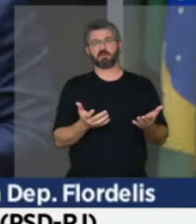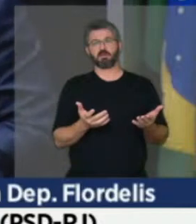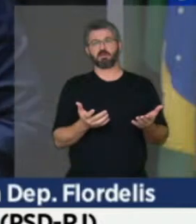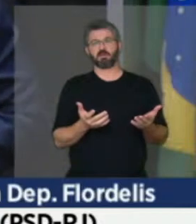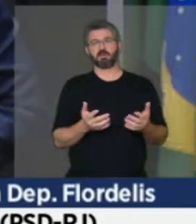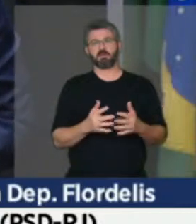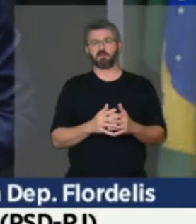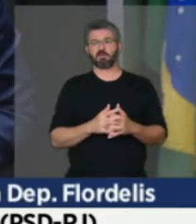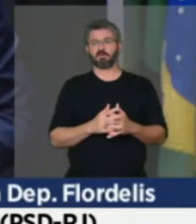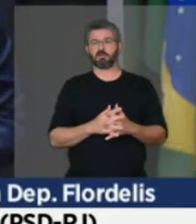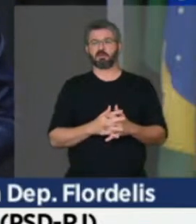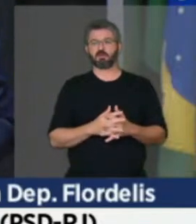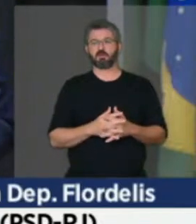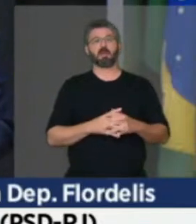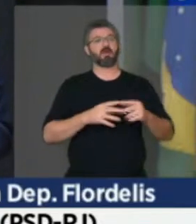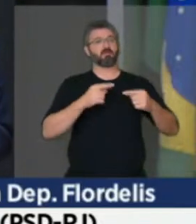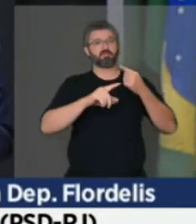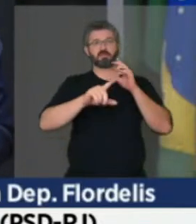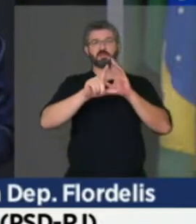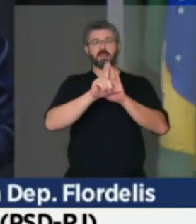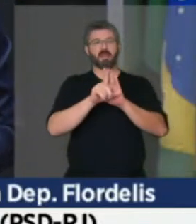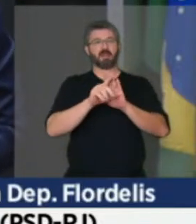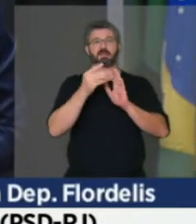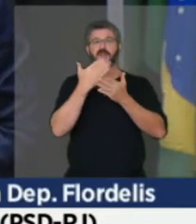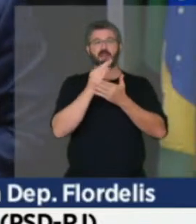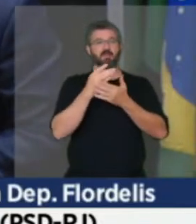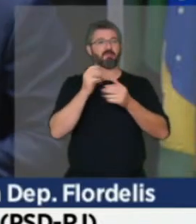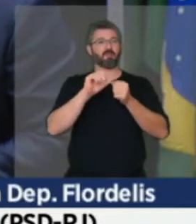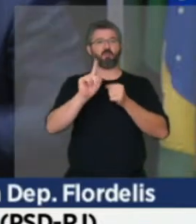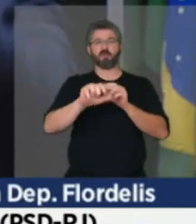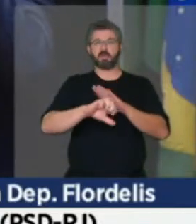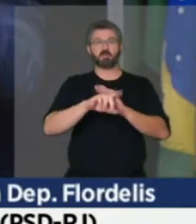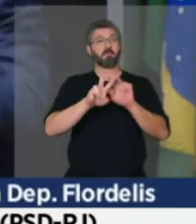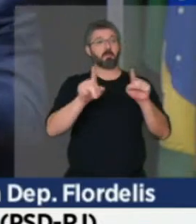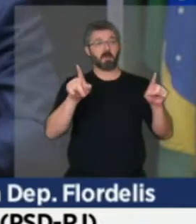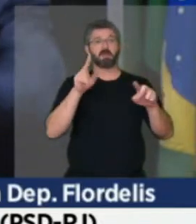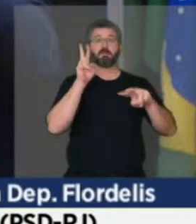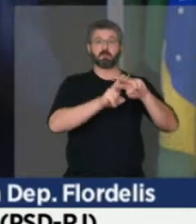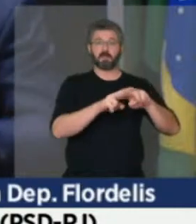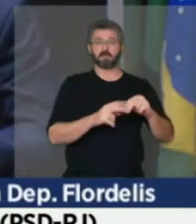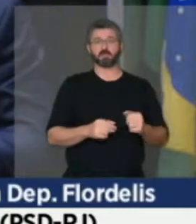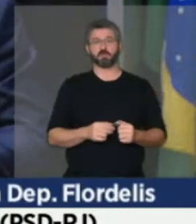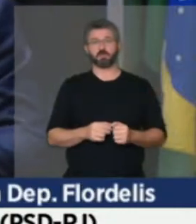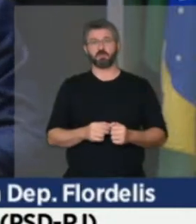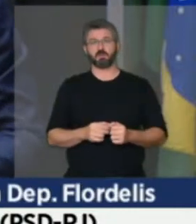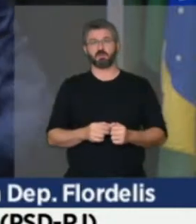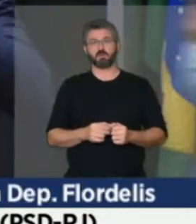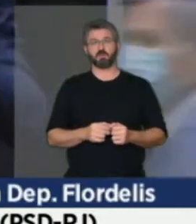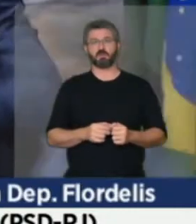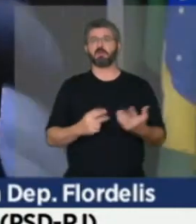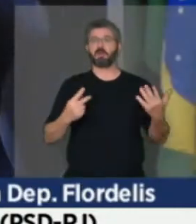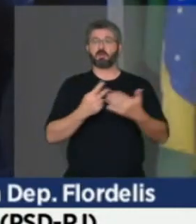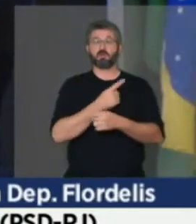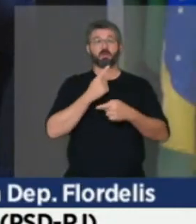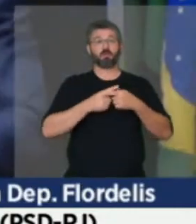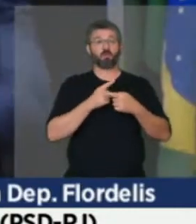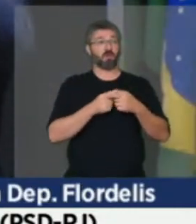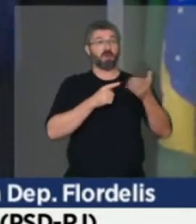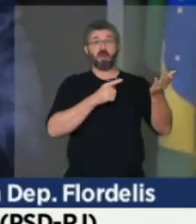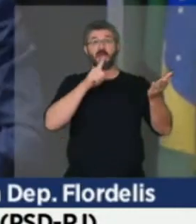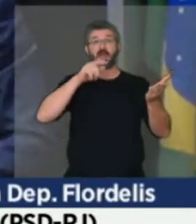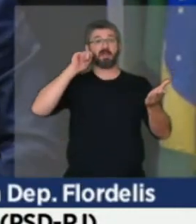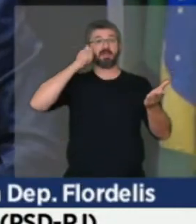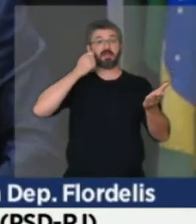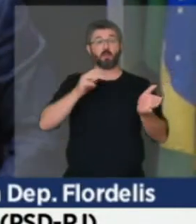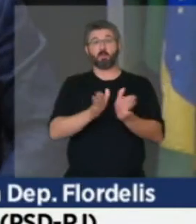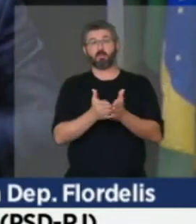com um reconhecimento ilegal, doutor Paulo, deputado Paulo. Um reconhecimento que é feito pelo fato de ele ser negro e